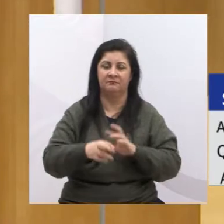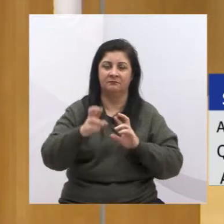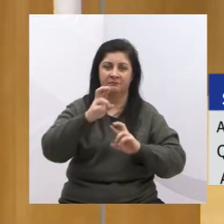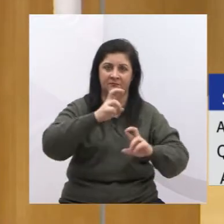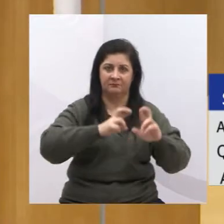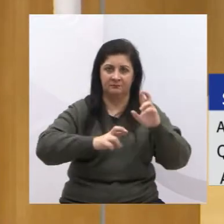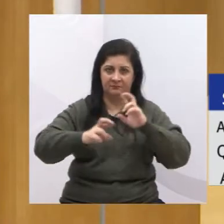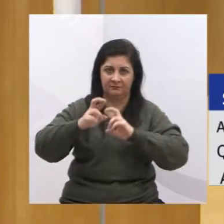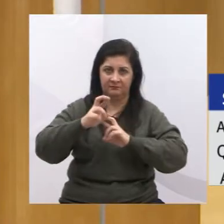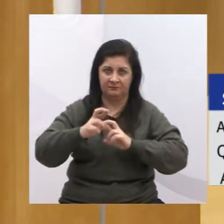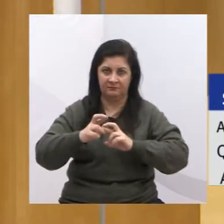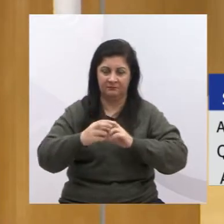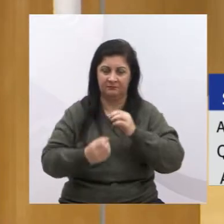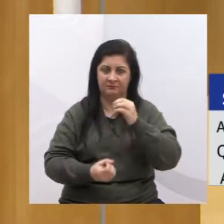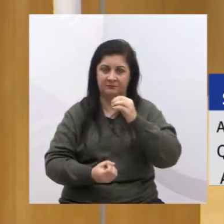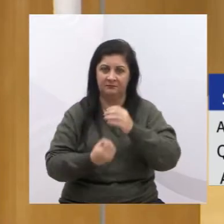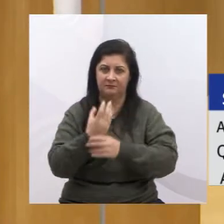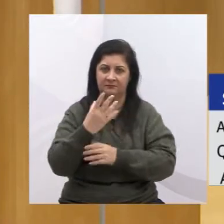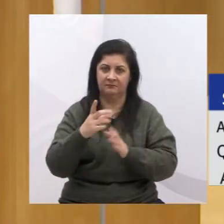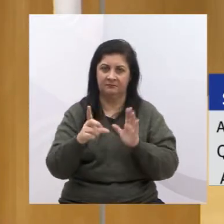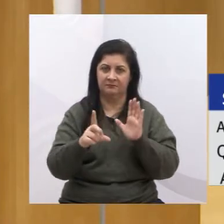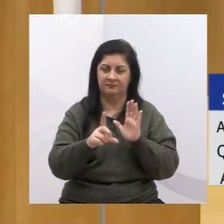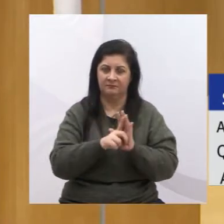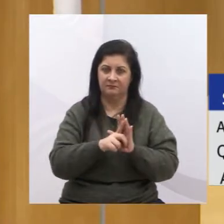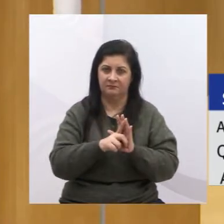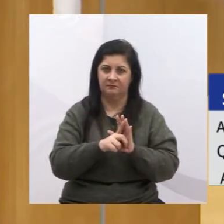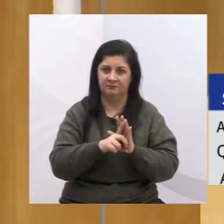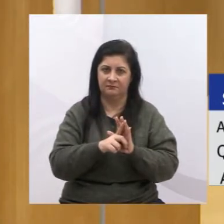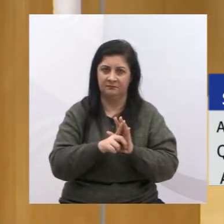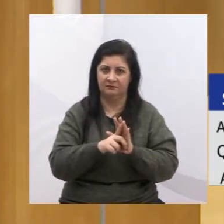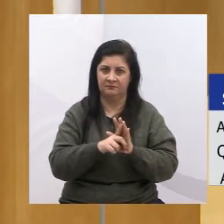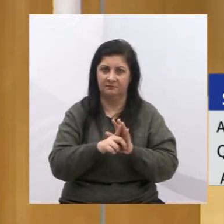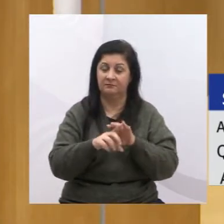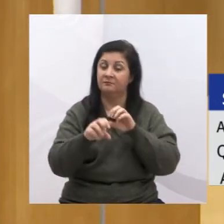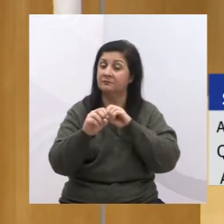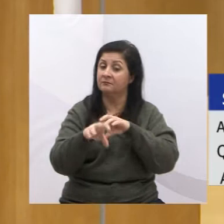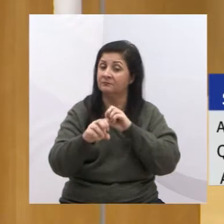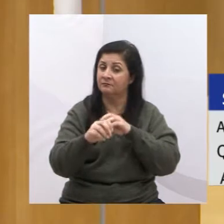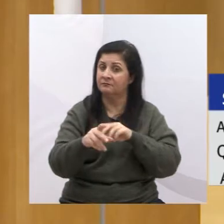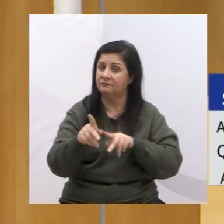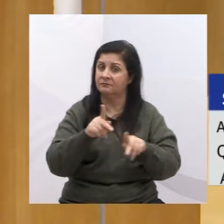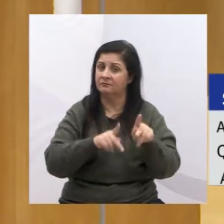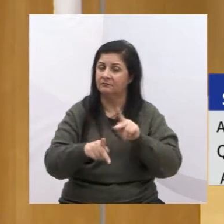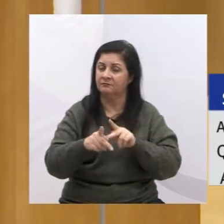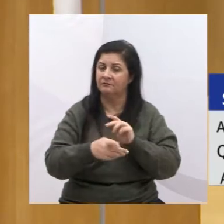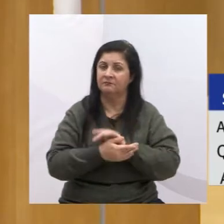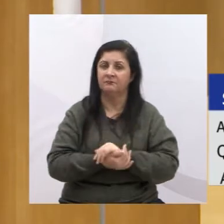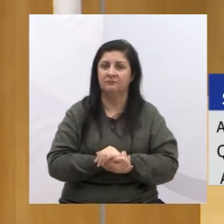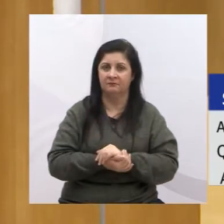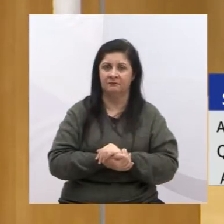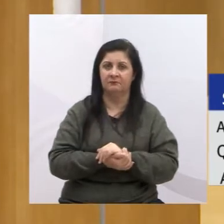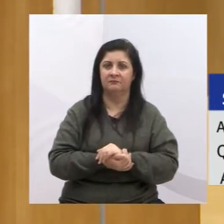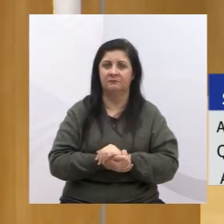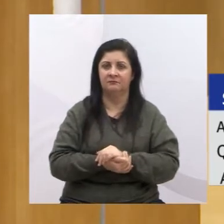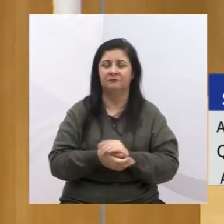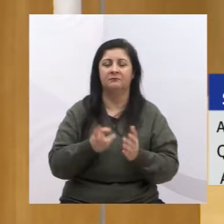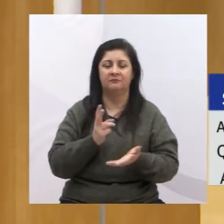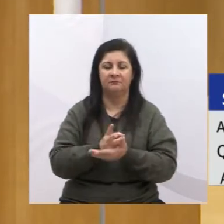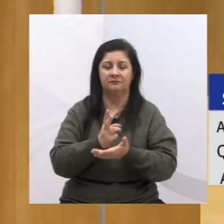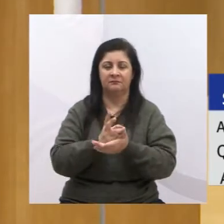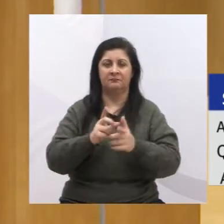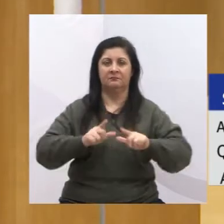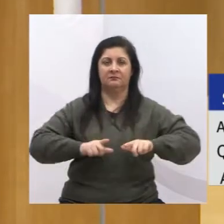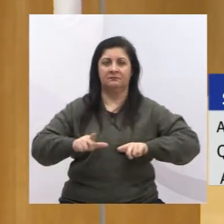Fiscalizar, criar lei, mobilizar a população quando necessário e vamos continuar trabalhando.